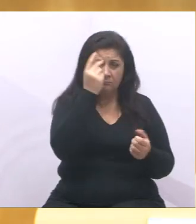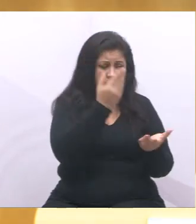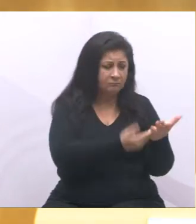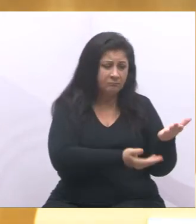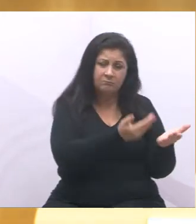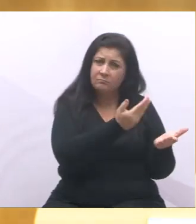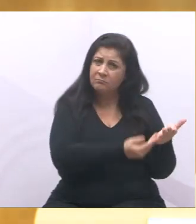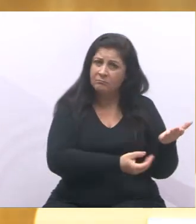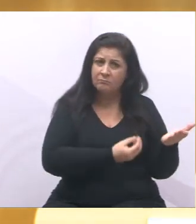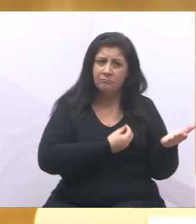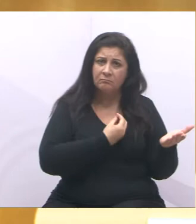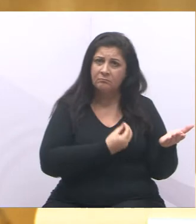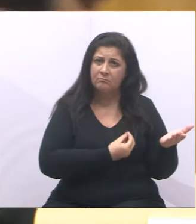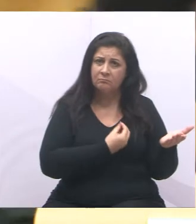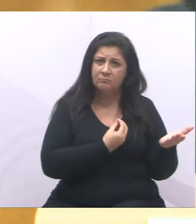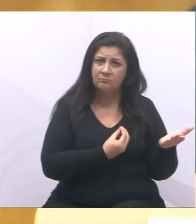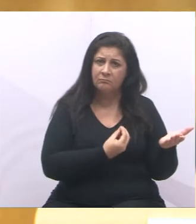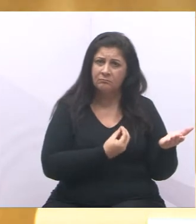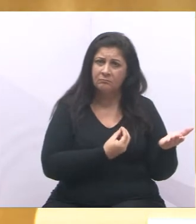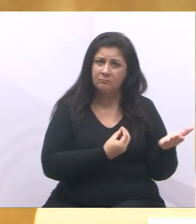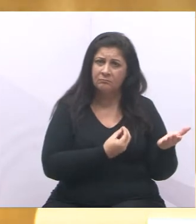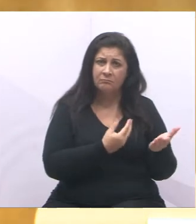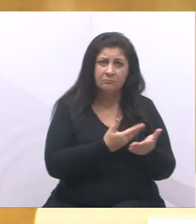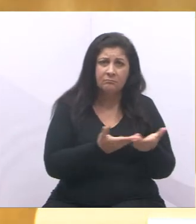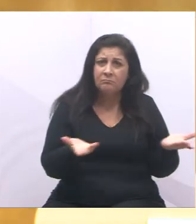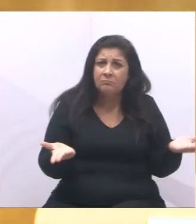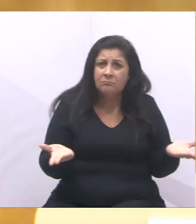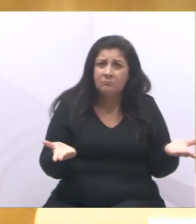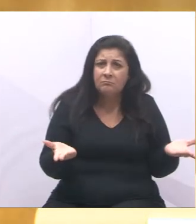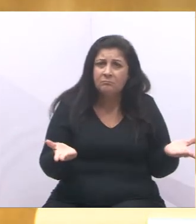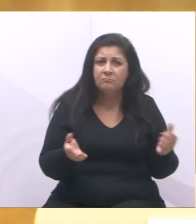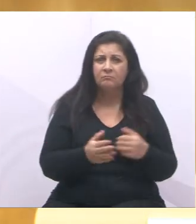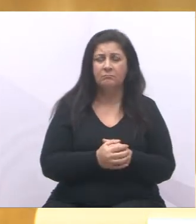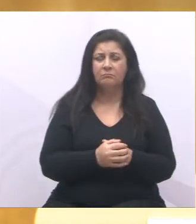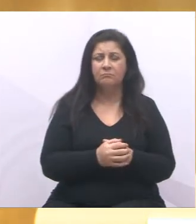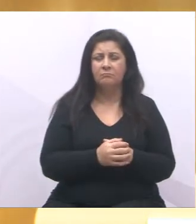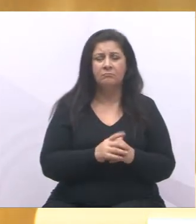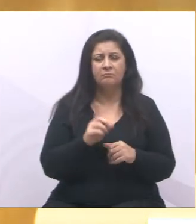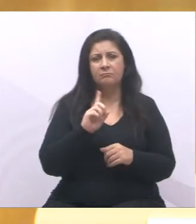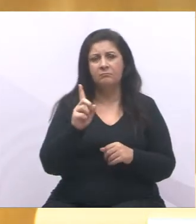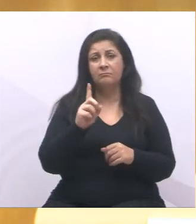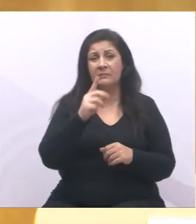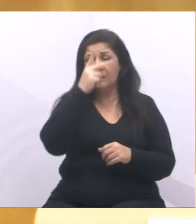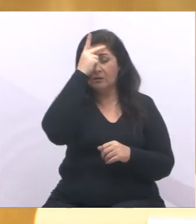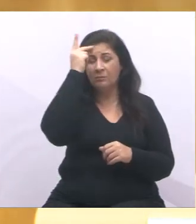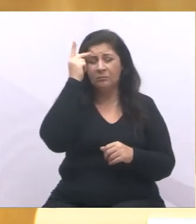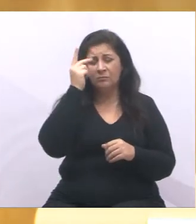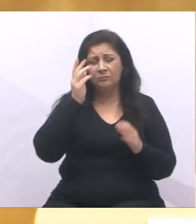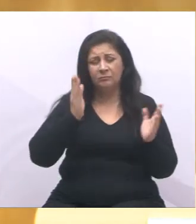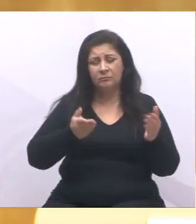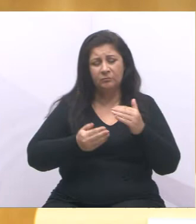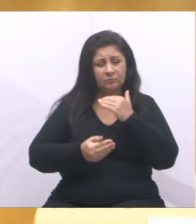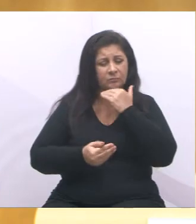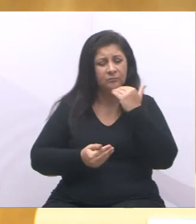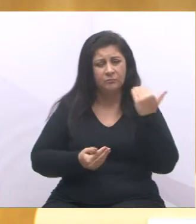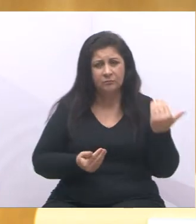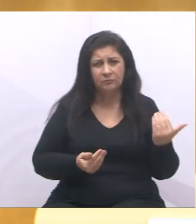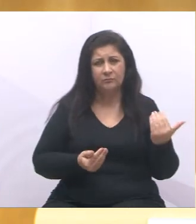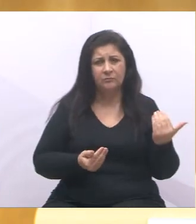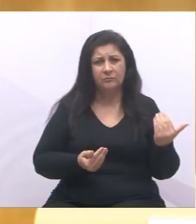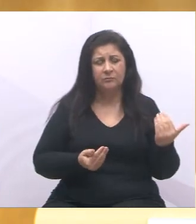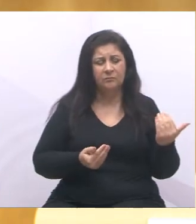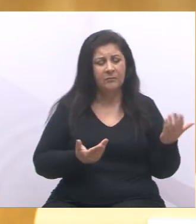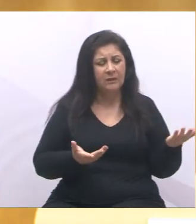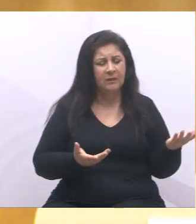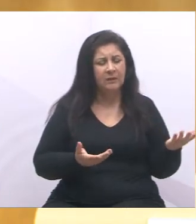vidas percam em vão. Esses mortos, vulneráveis, que nos inspirem a